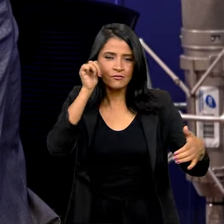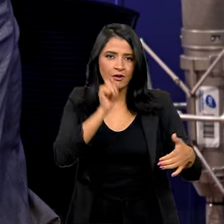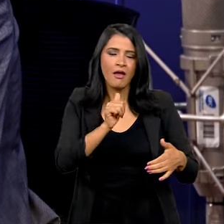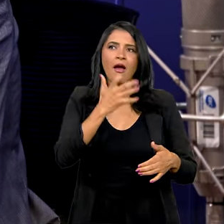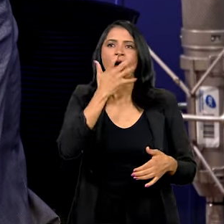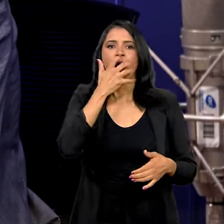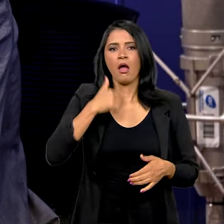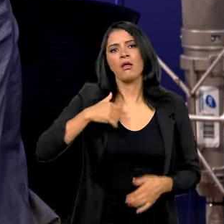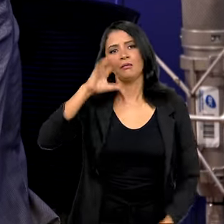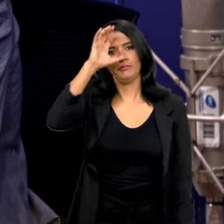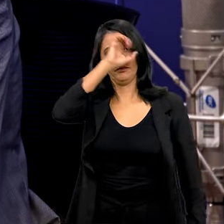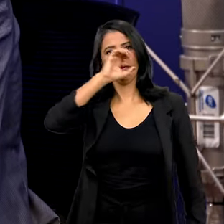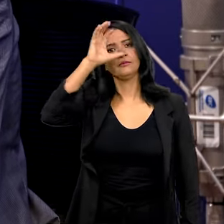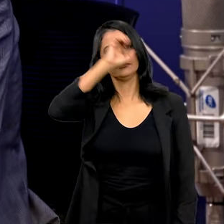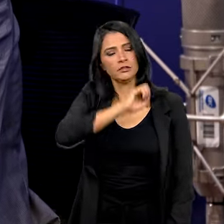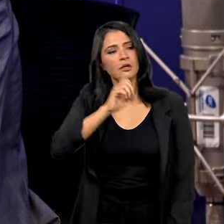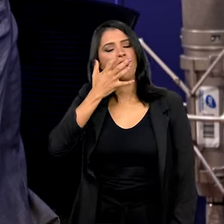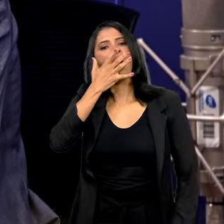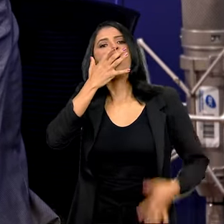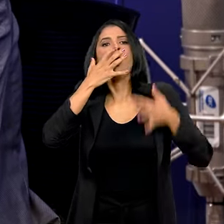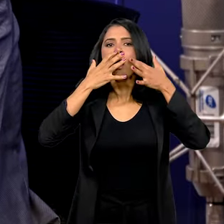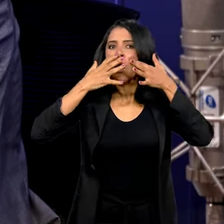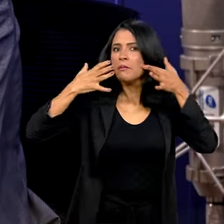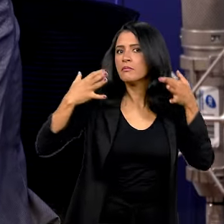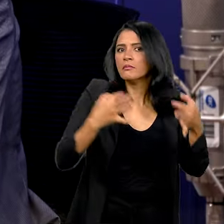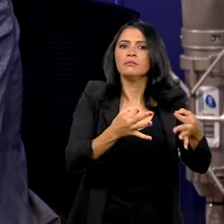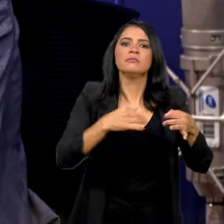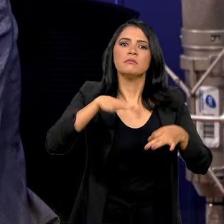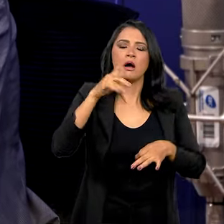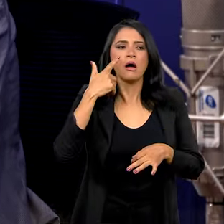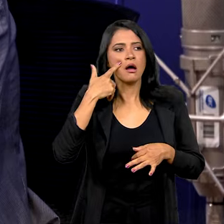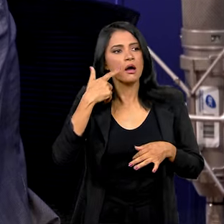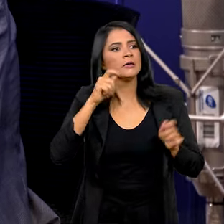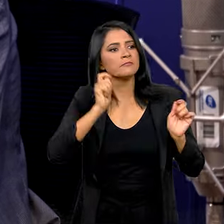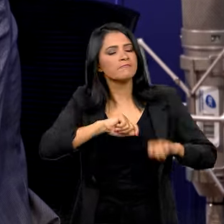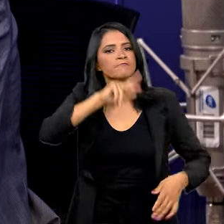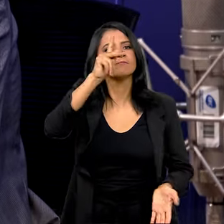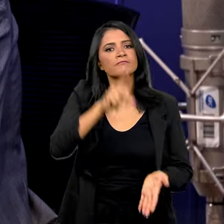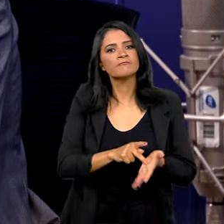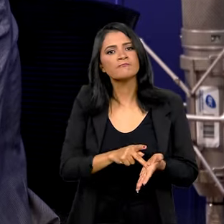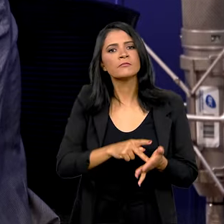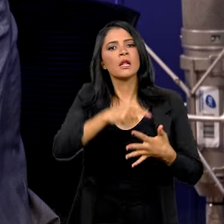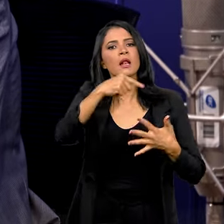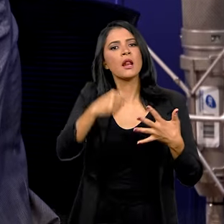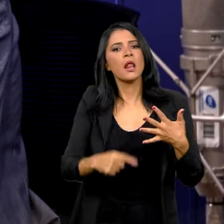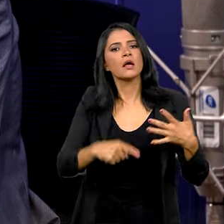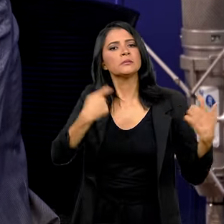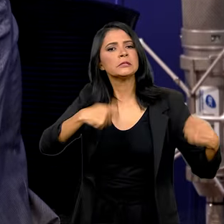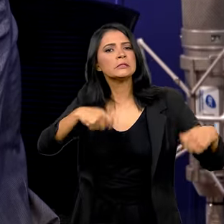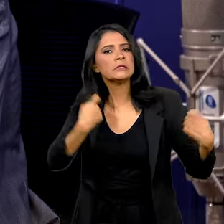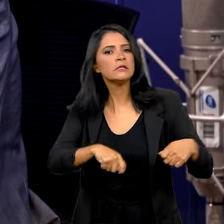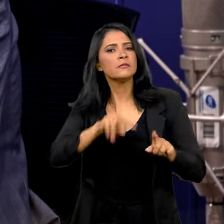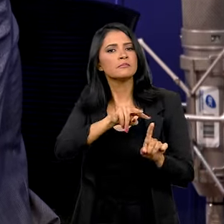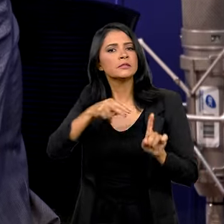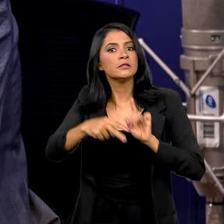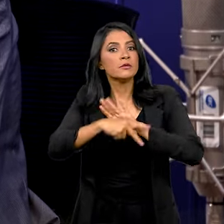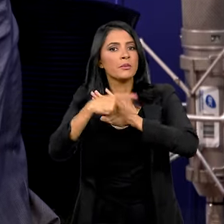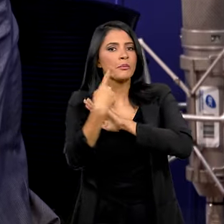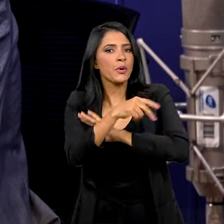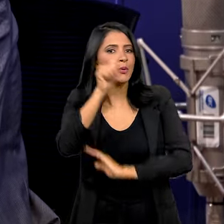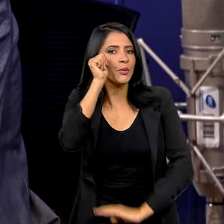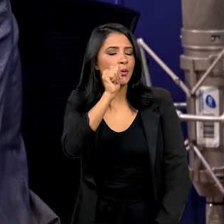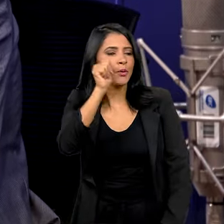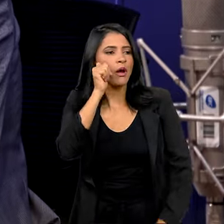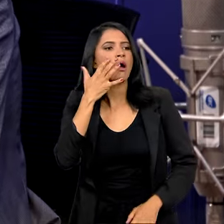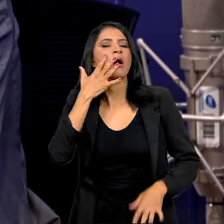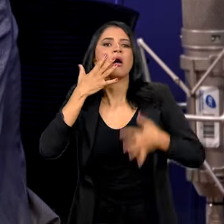me fez acho aprender muito ouvir mais e ouvir realmente Quais são as demandas as perspectivas das